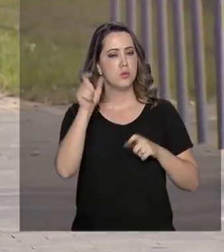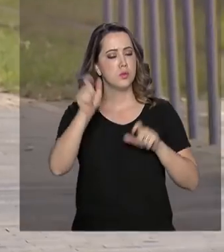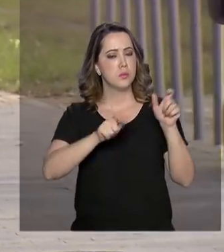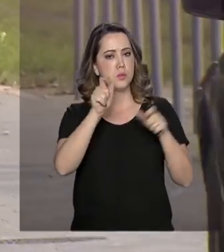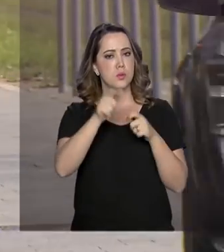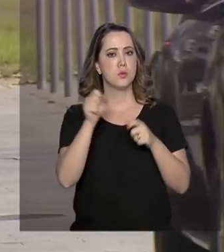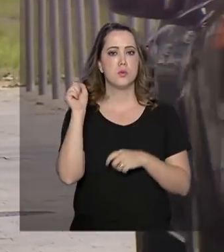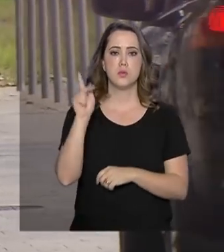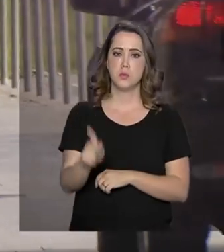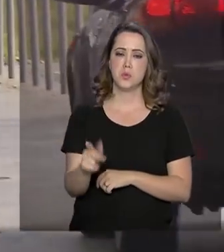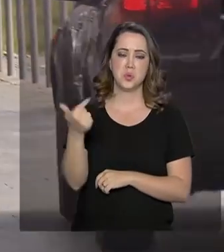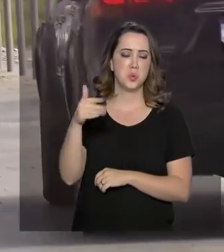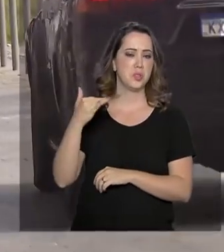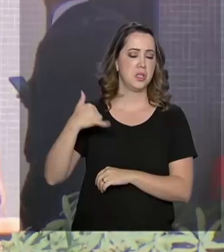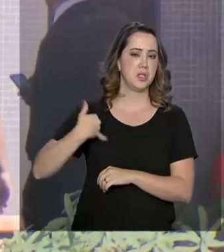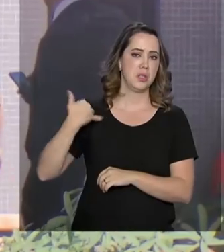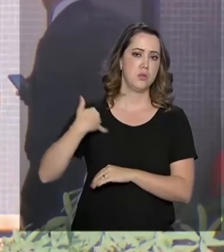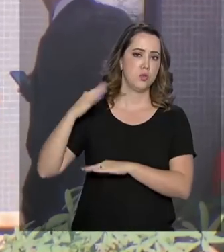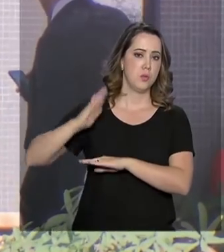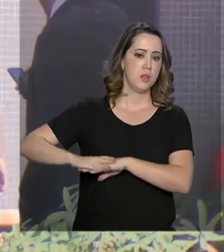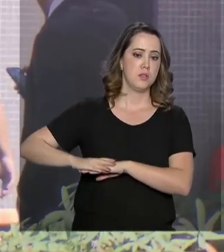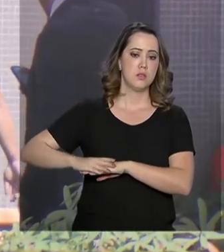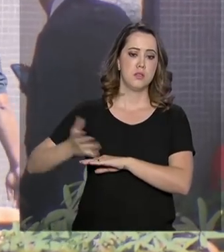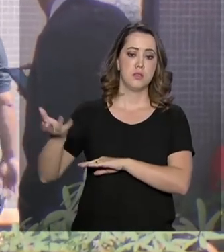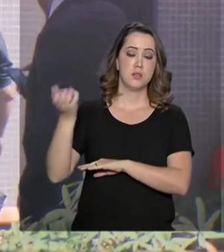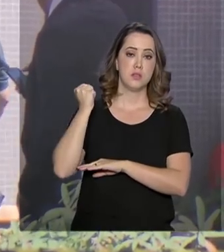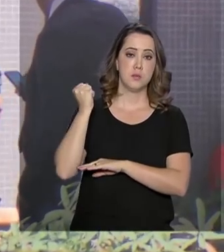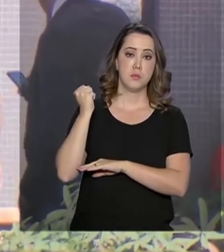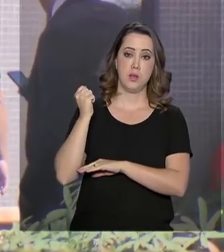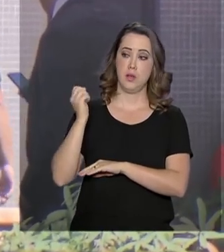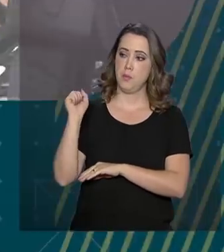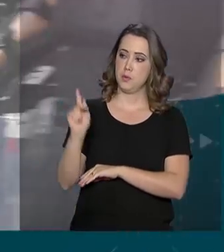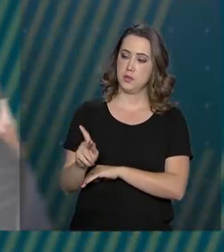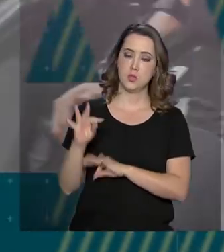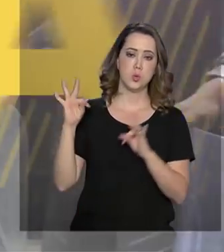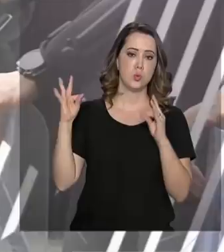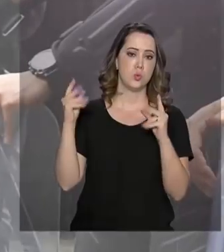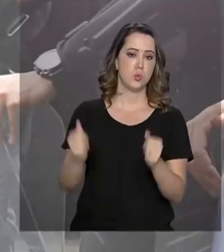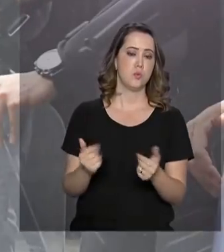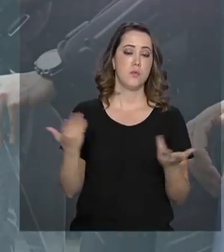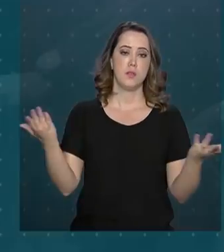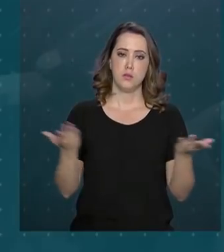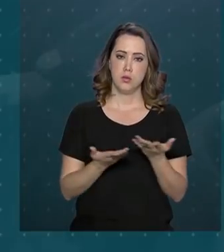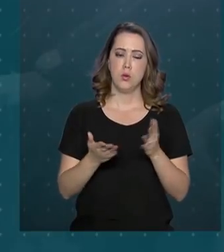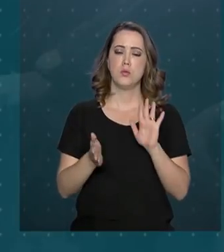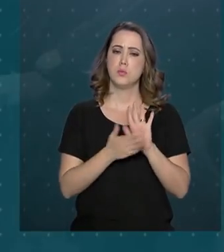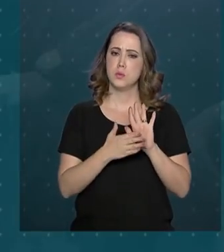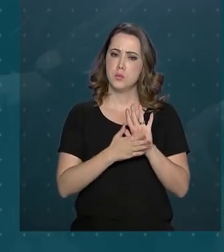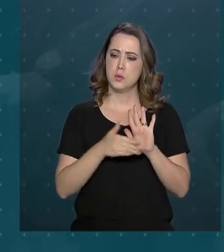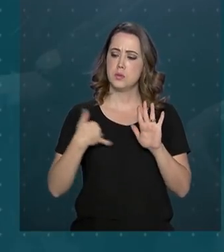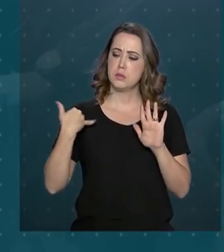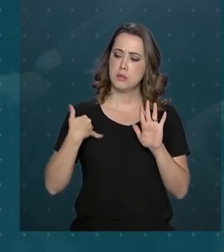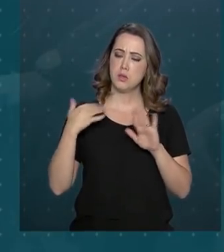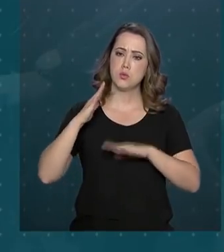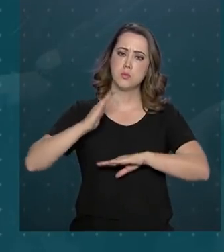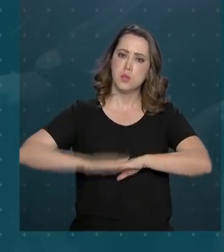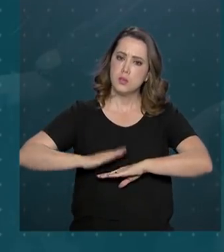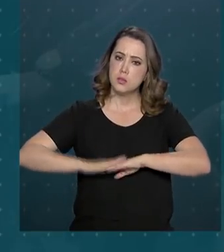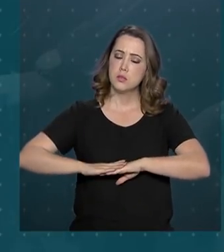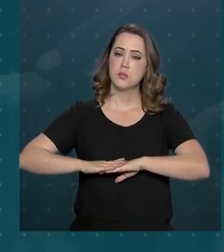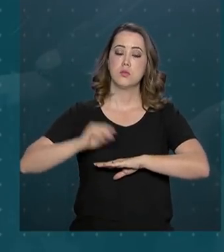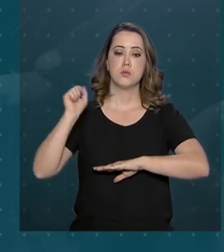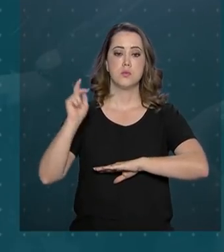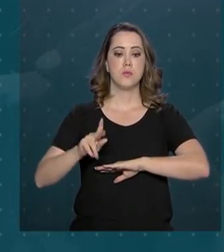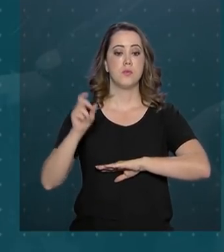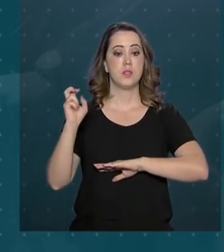agentes se aposentam sem idade mínima e recebem aposentadoria integral. Agora, a proposta prevê idade mínima de aposentadoria